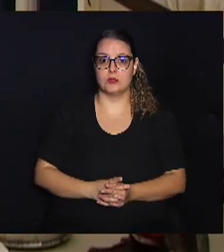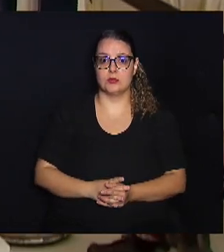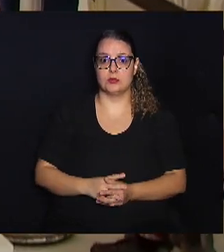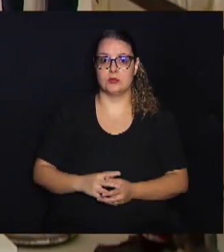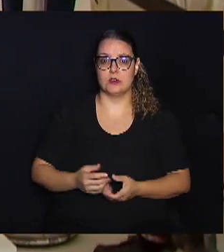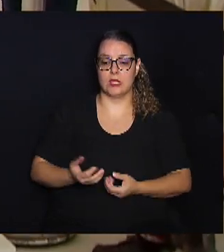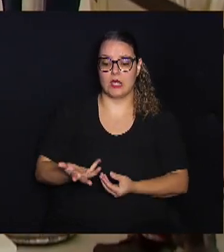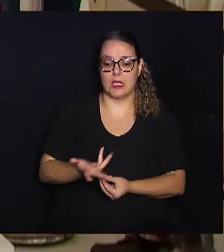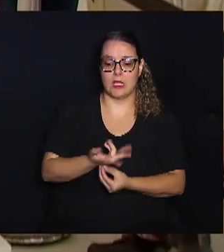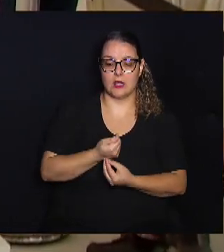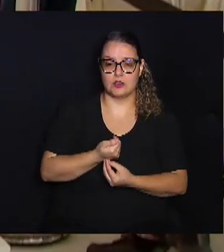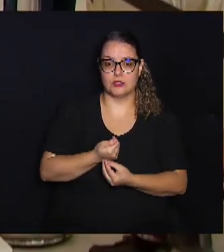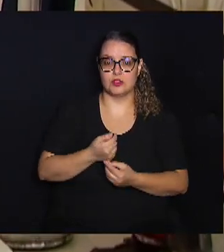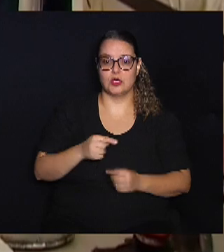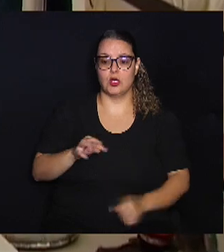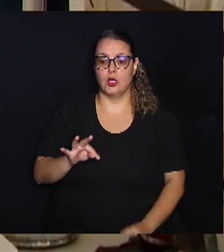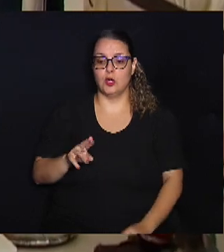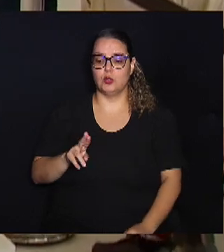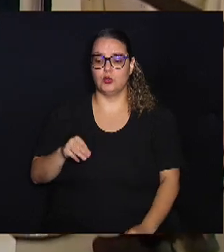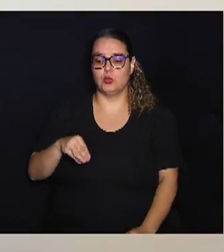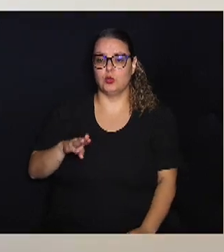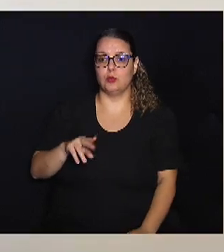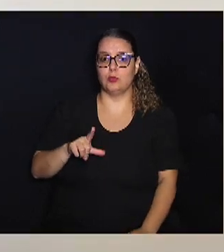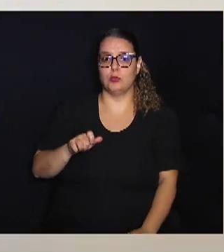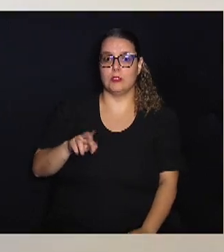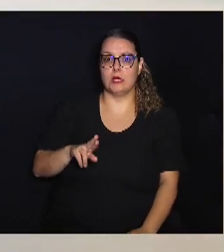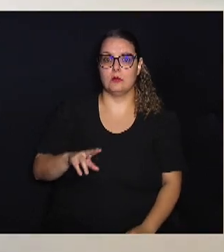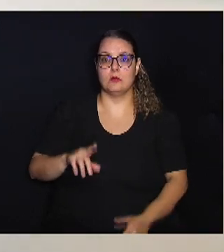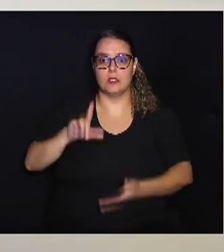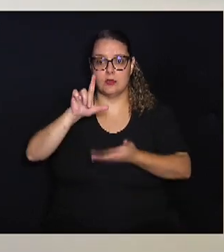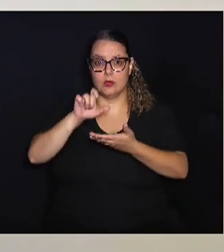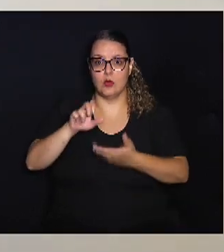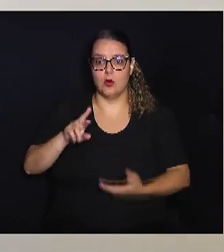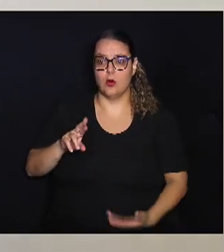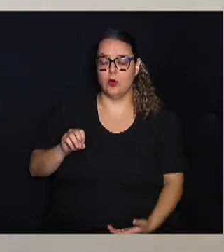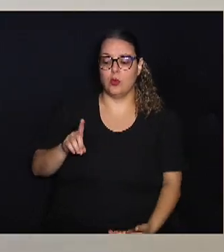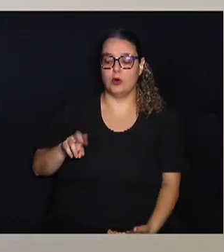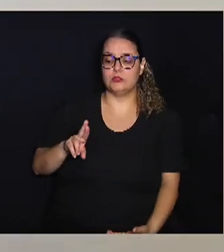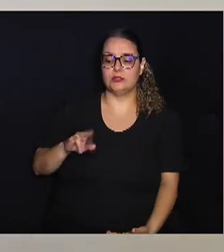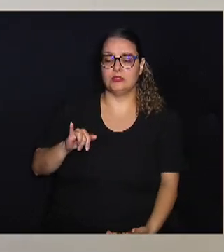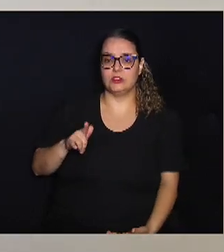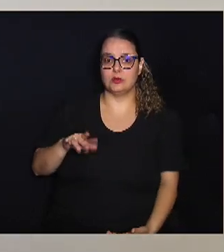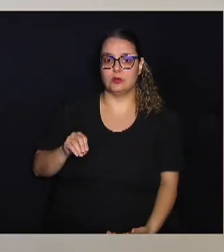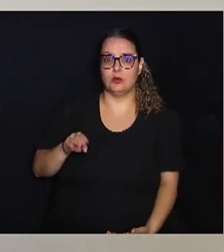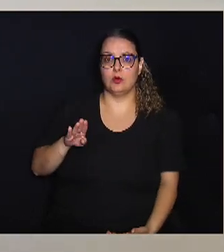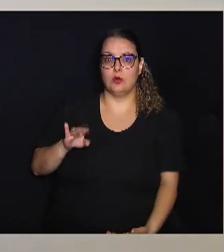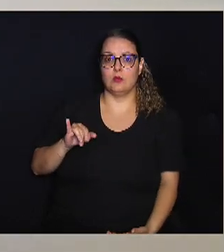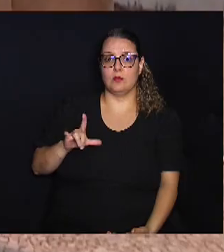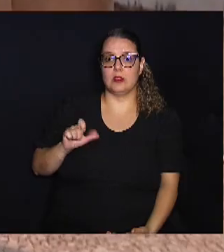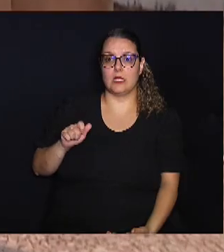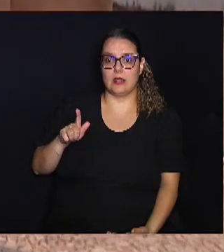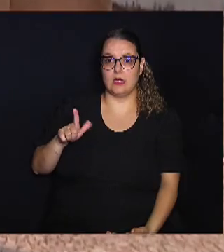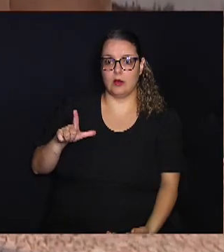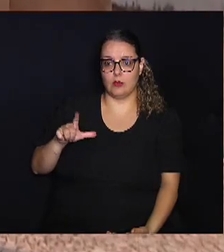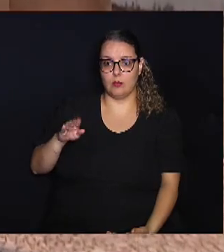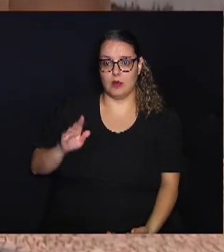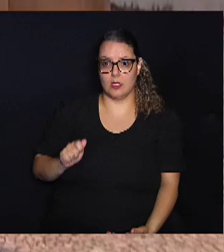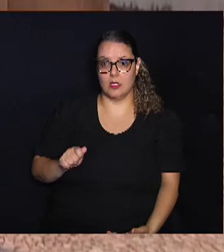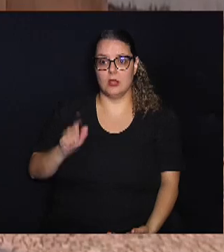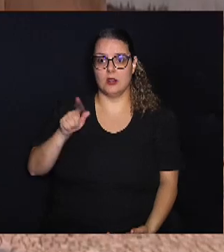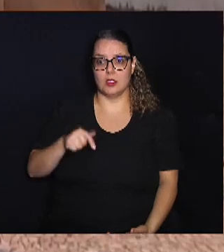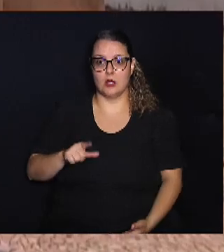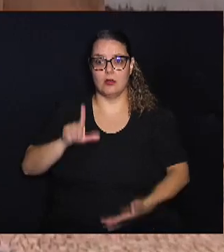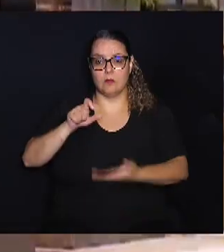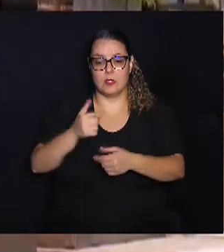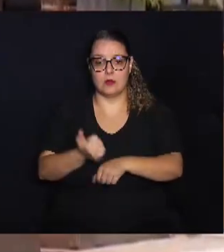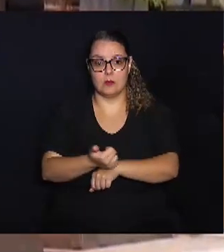mas trazendo a fotografia do Rodrigo Villalba, que é um fotógrafo internacional importantíssimo, com uma